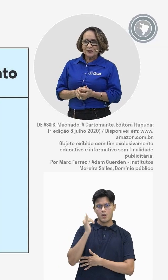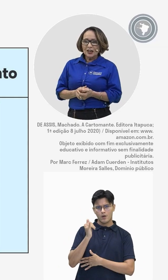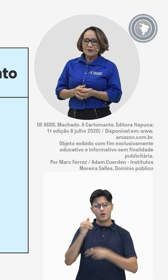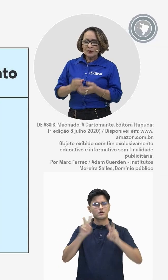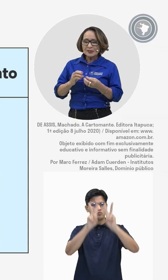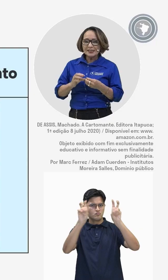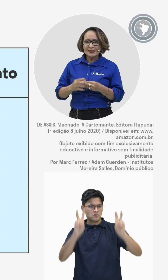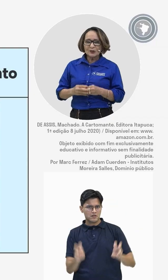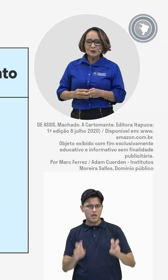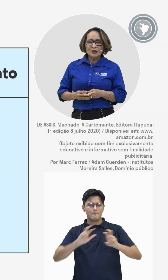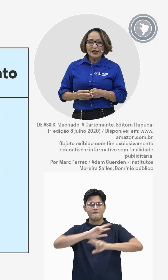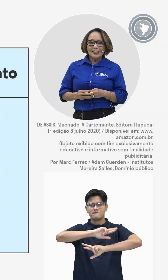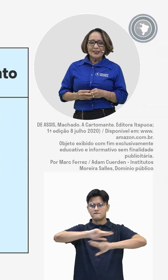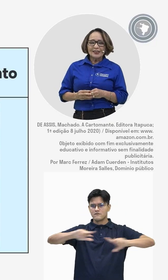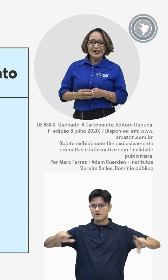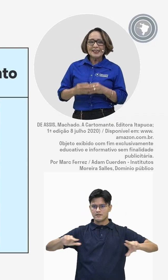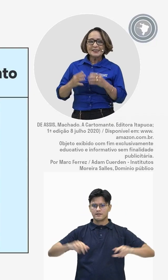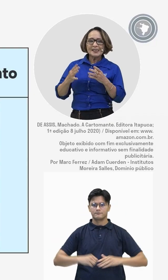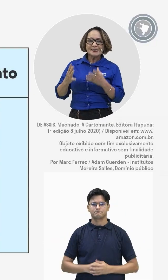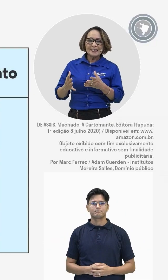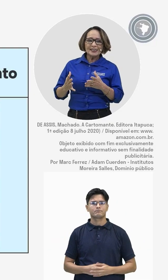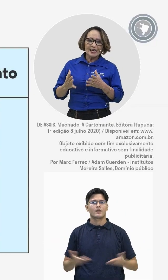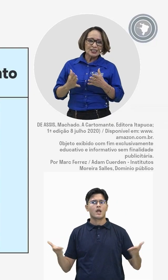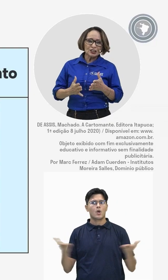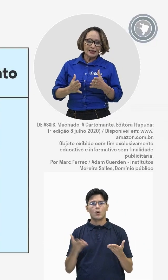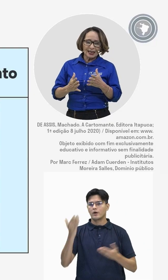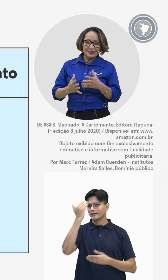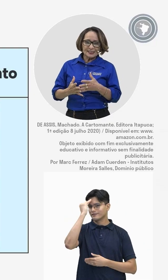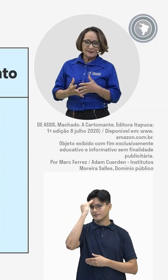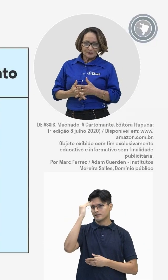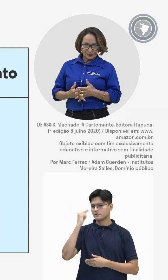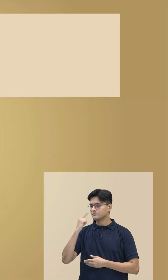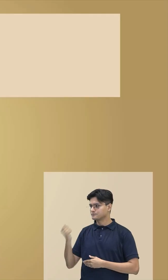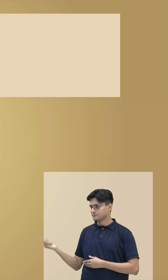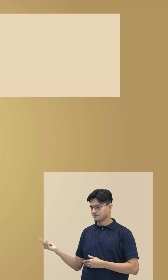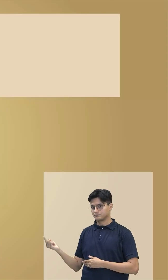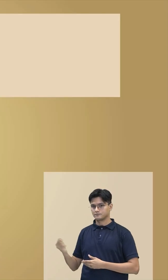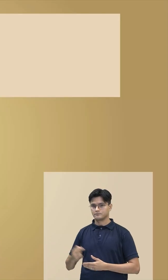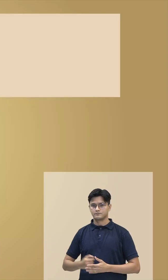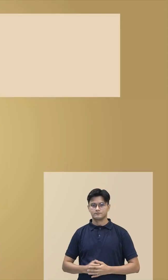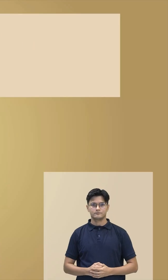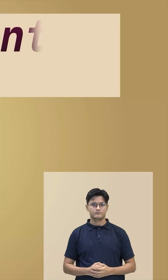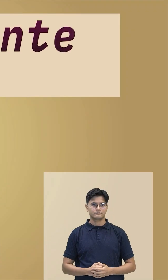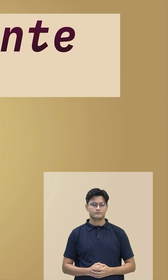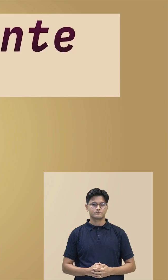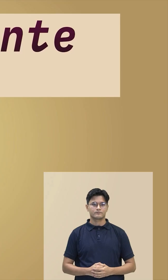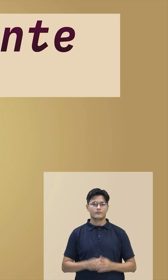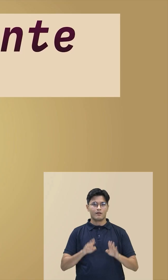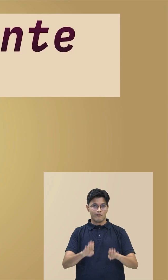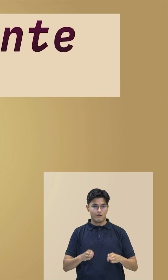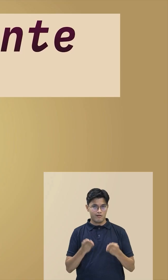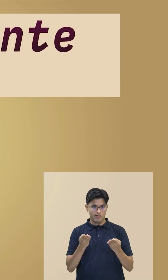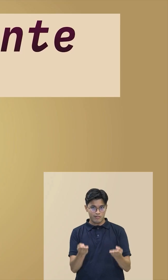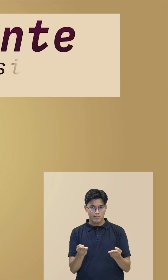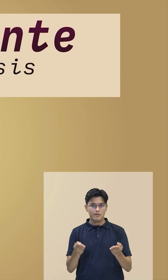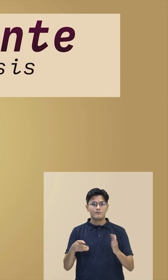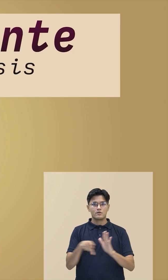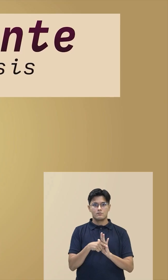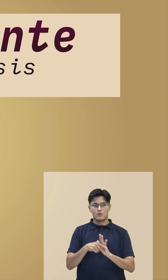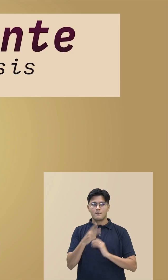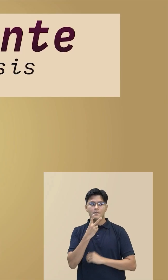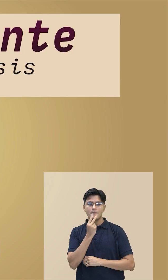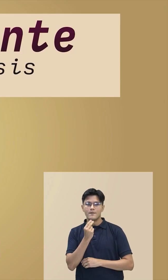variada. Vamos, então, entender esta análise. A Cartomante de Machado de Assis.